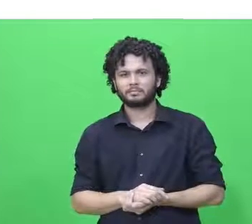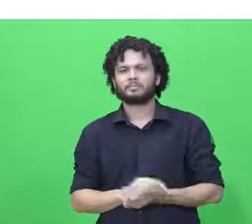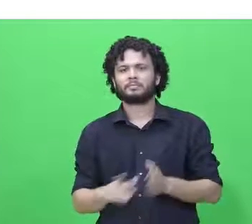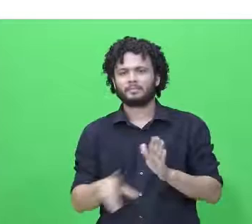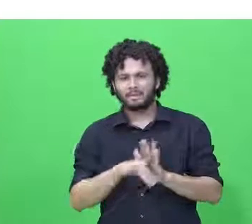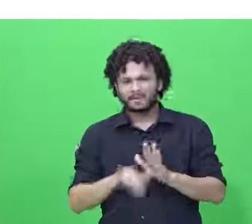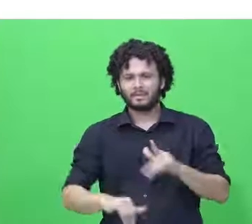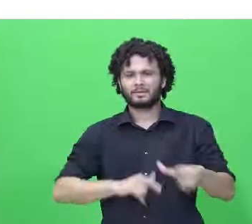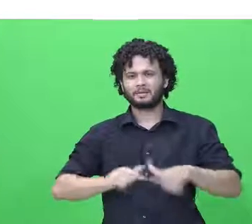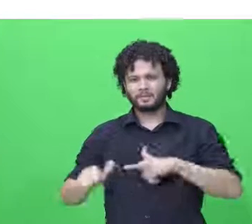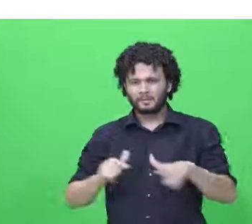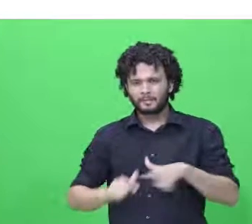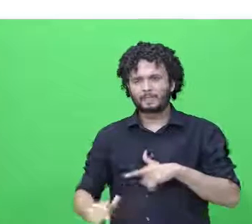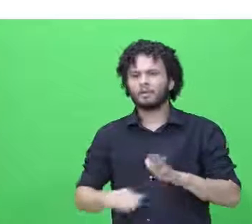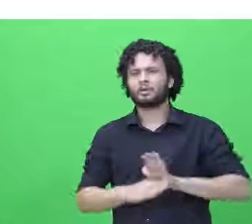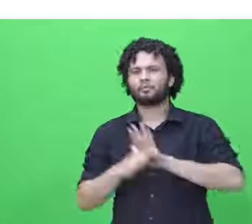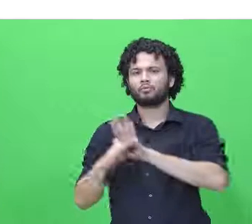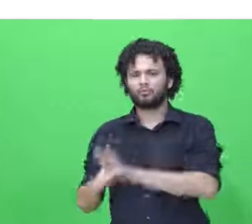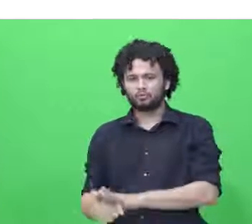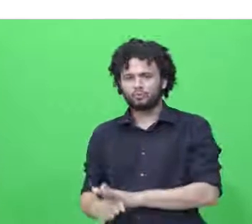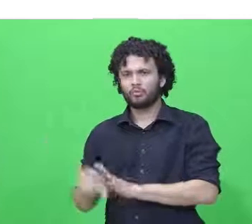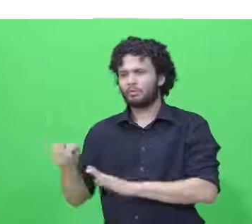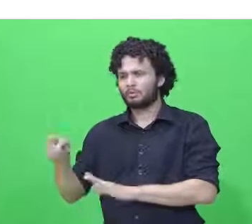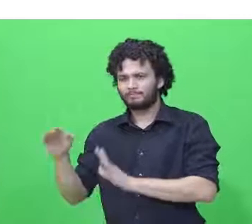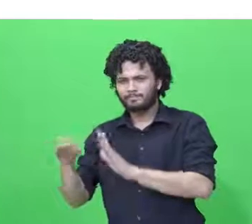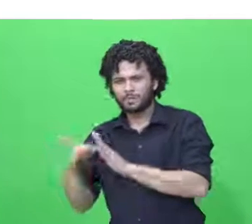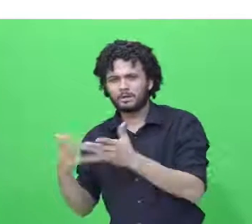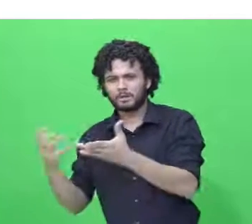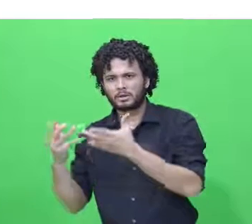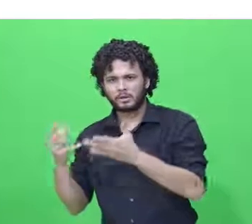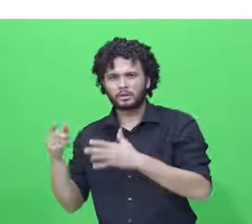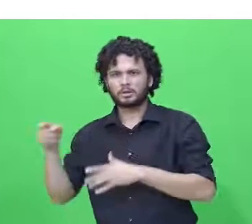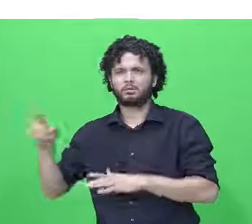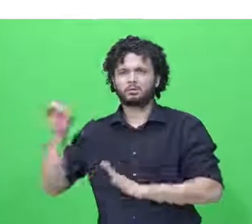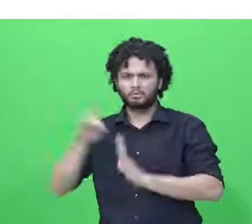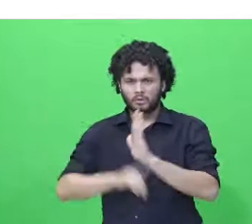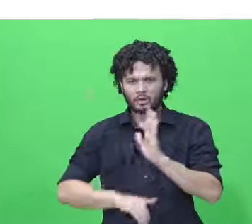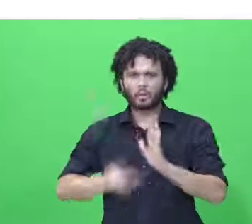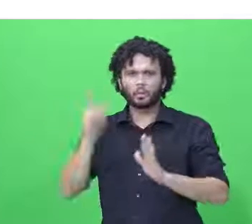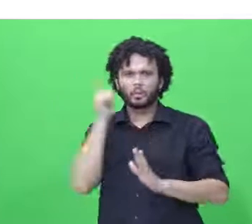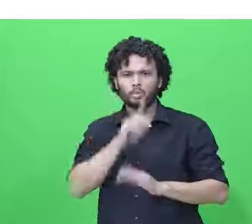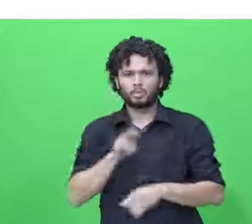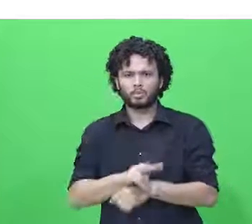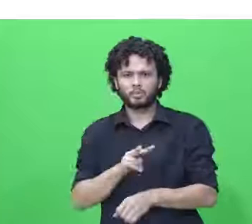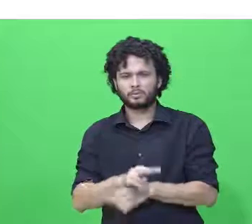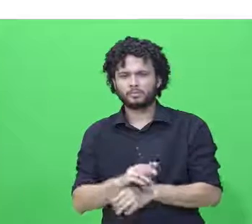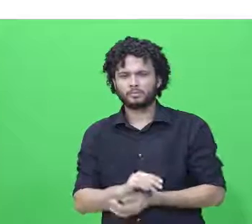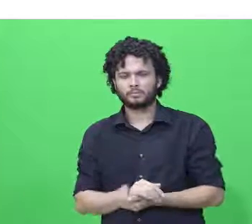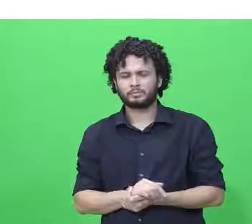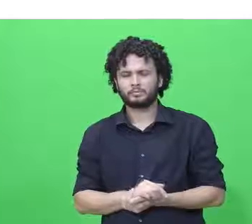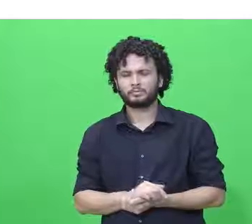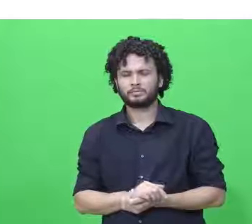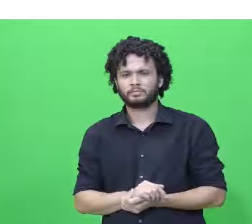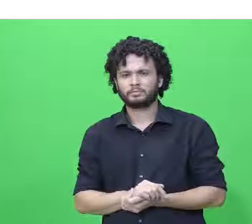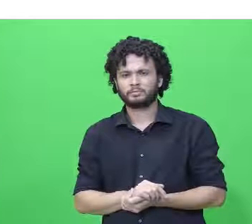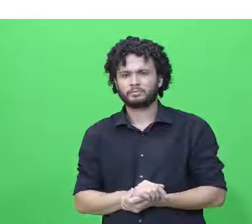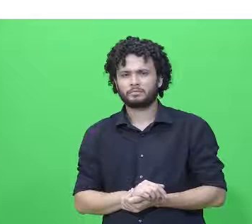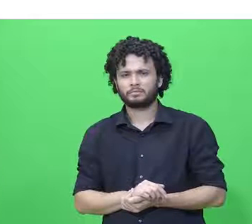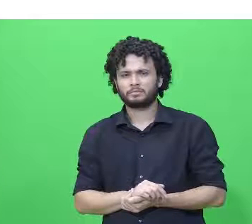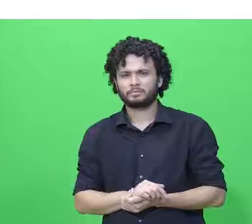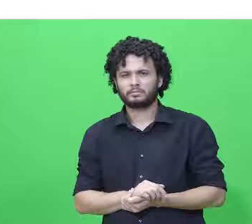Legislação trabalhistas que atendeu reivindicações dos operários, garantindo-lhes vários direitos e formas de